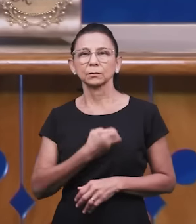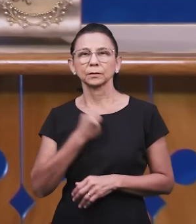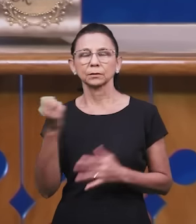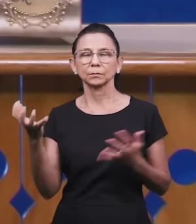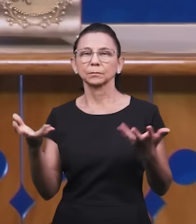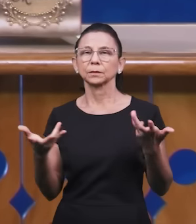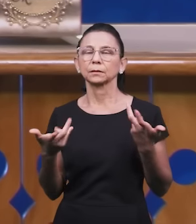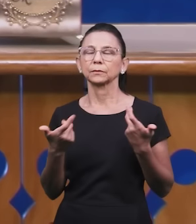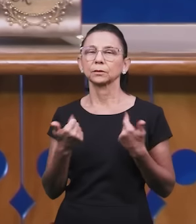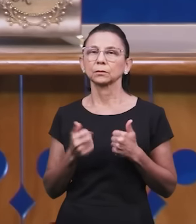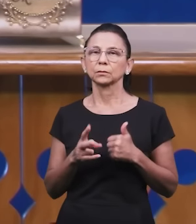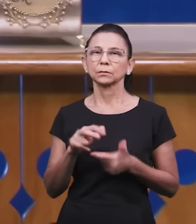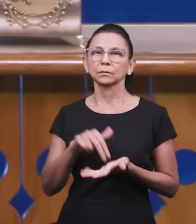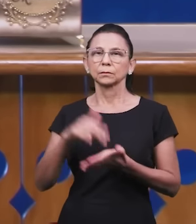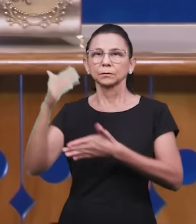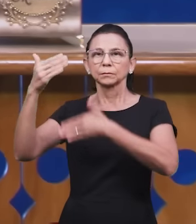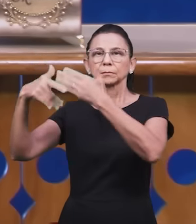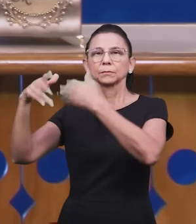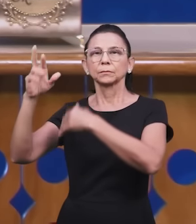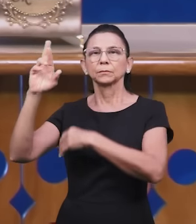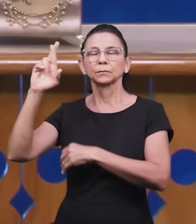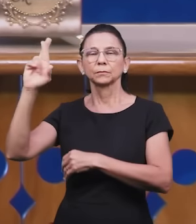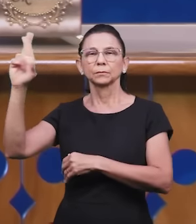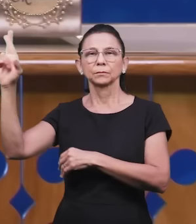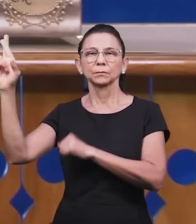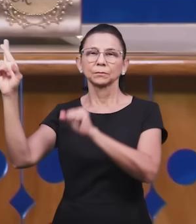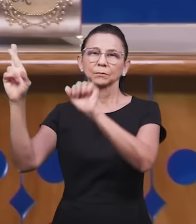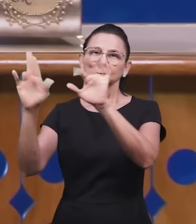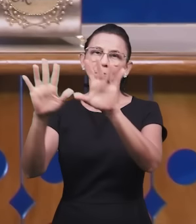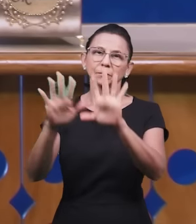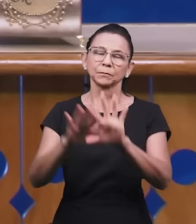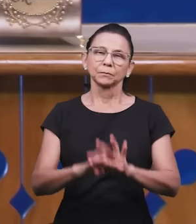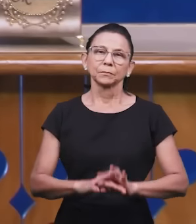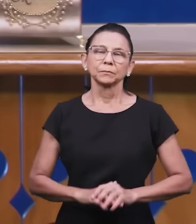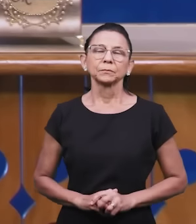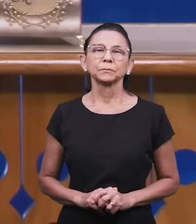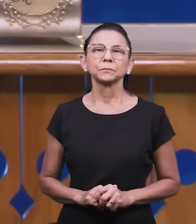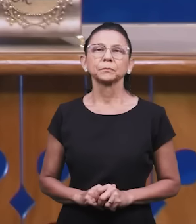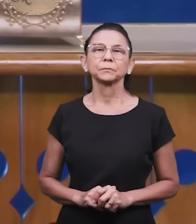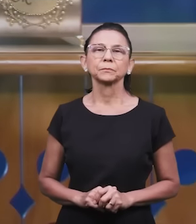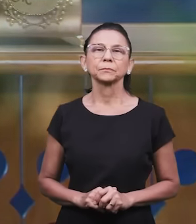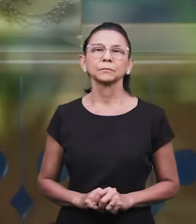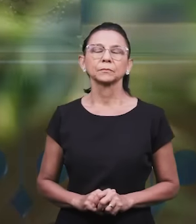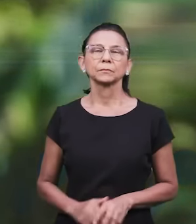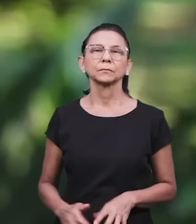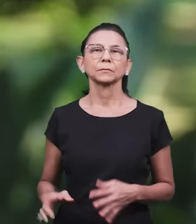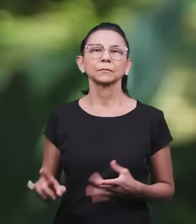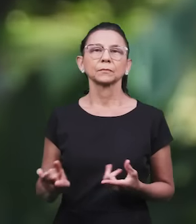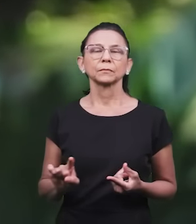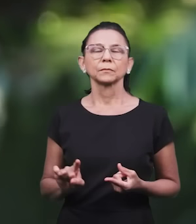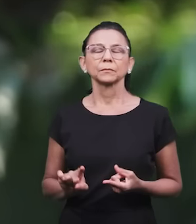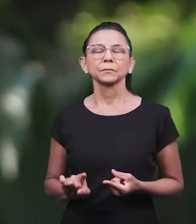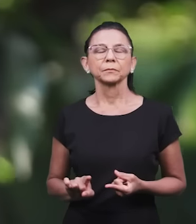continuarmos firmes, caminhando na presença do Senhor. Que o Senhor nos abençoe, vamos glorificar o Senhor.